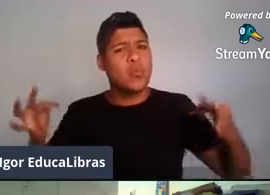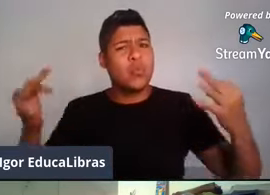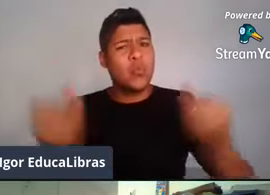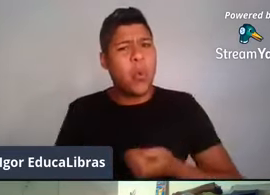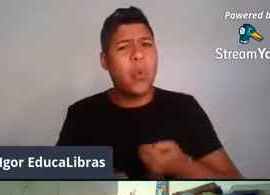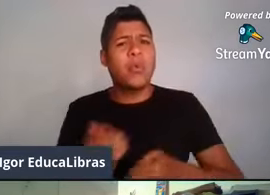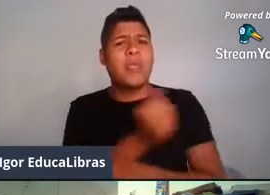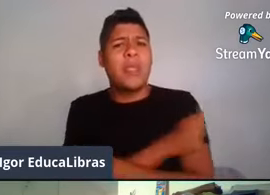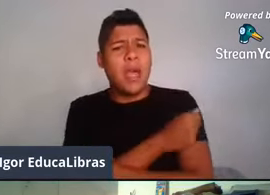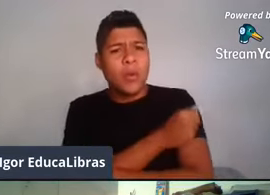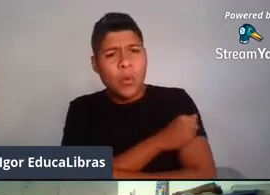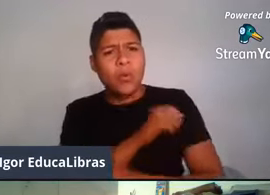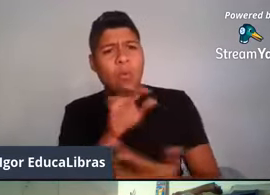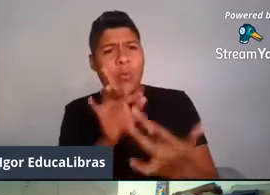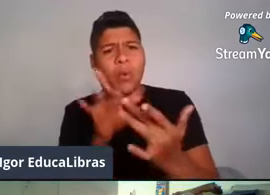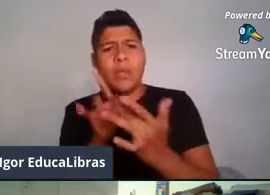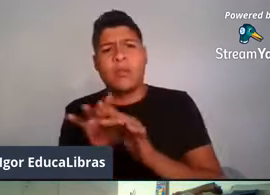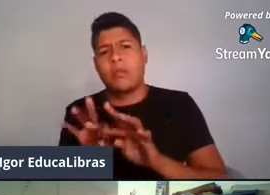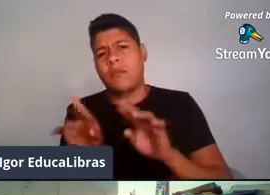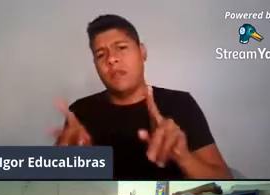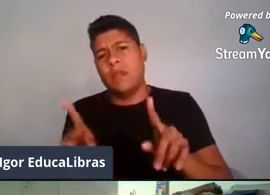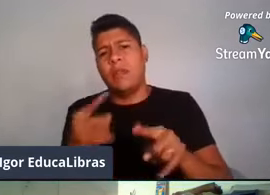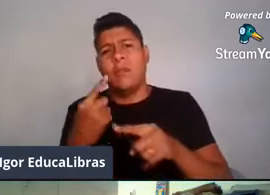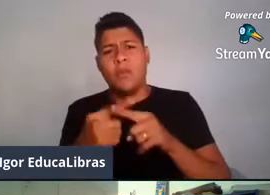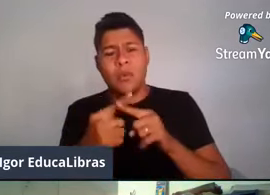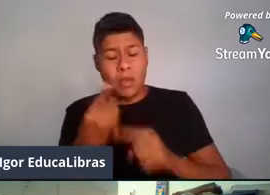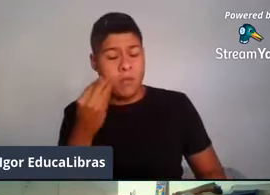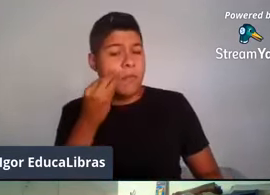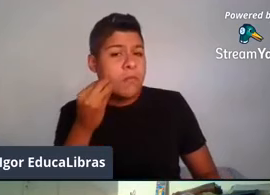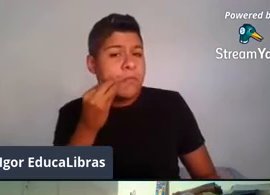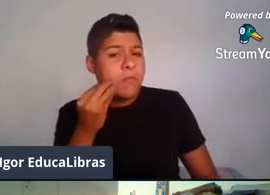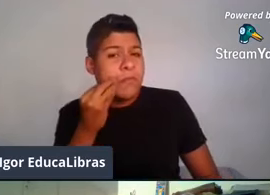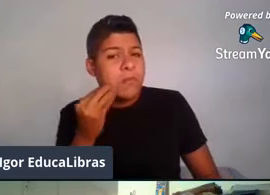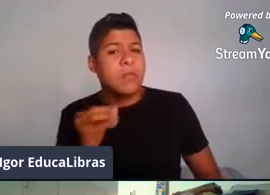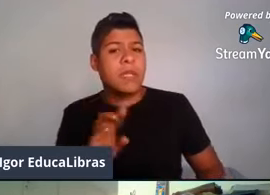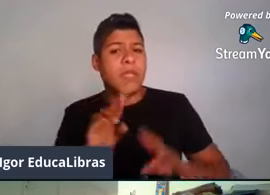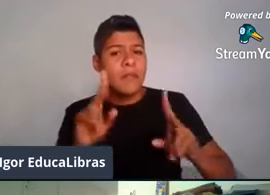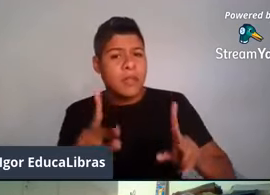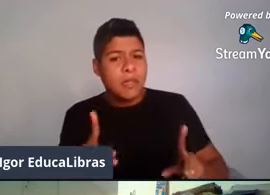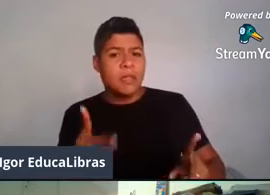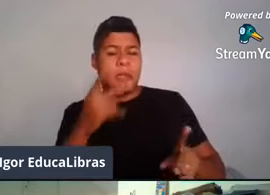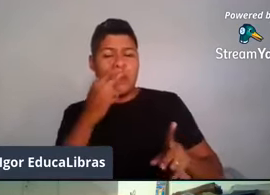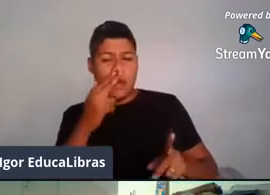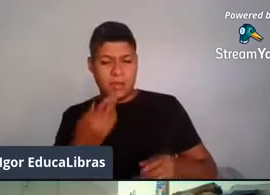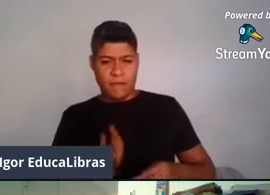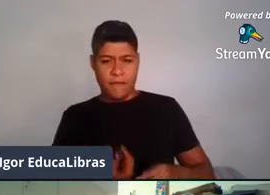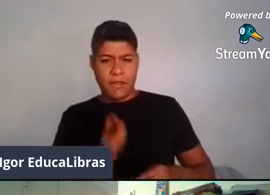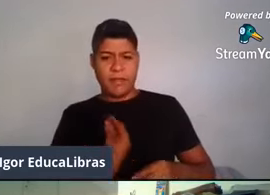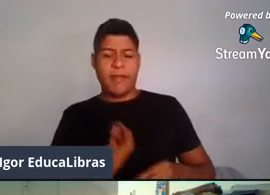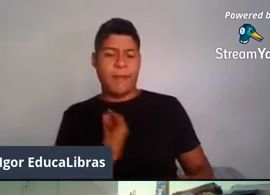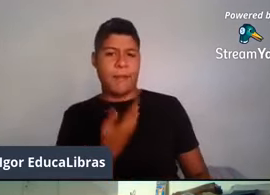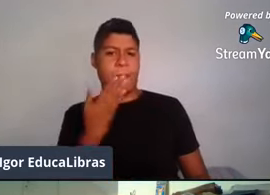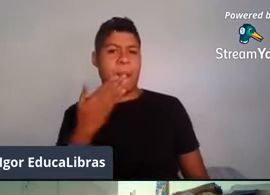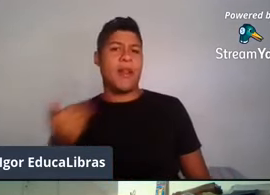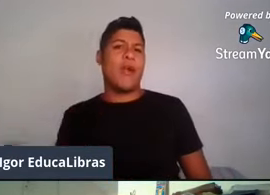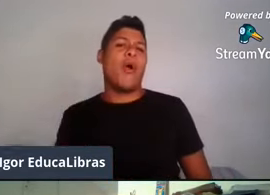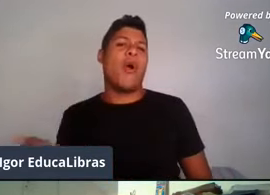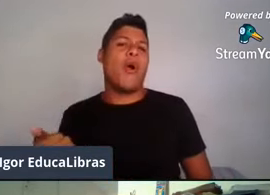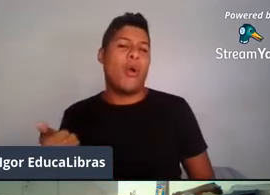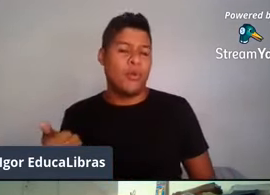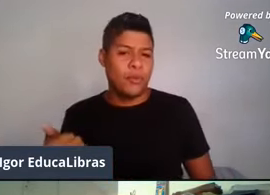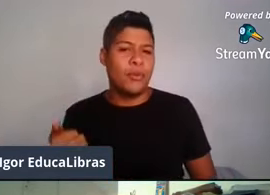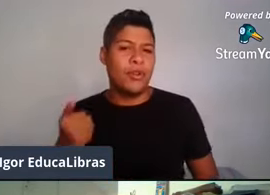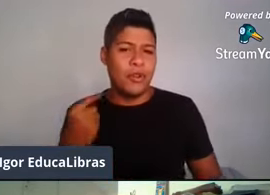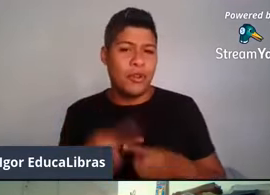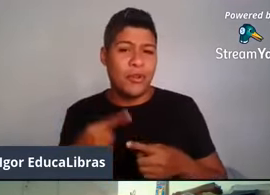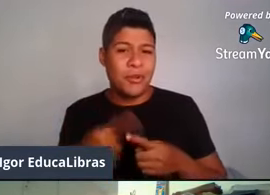com a diferença. Porque você convivendo com a diferença, você se torna uma pessoa muito melhor. Até porque, se nós